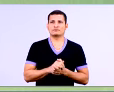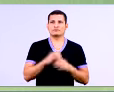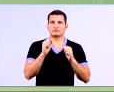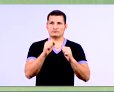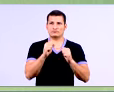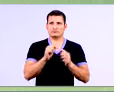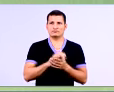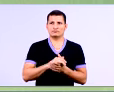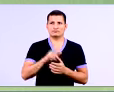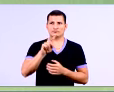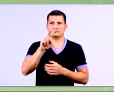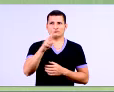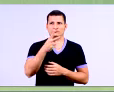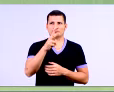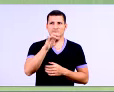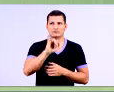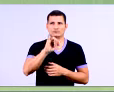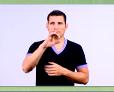pode ser do tipo hiding,